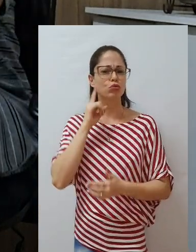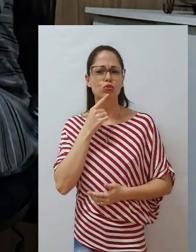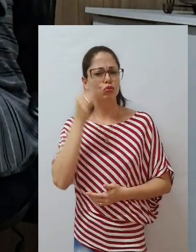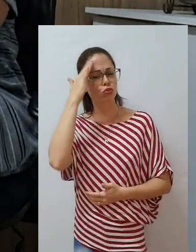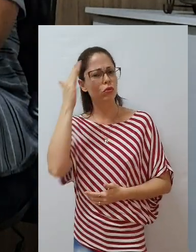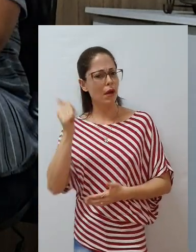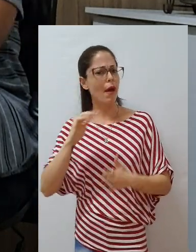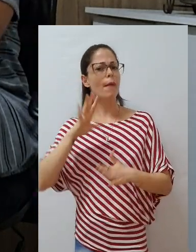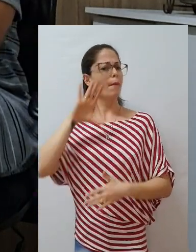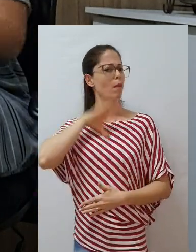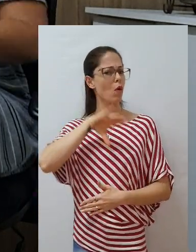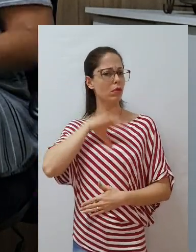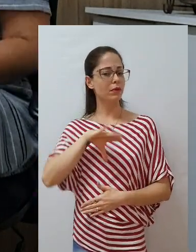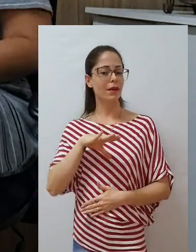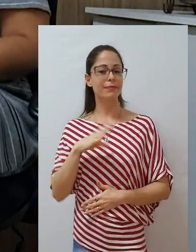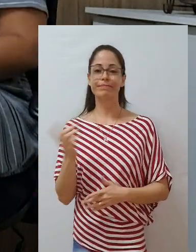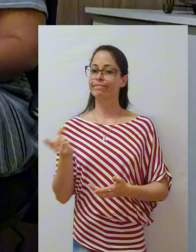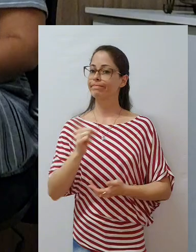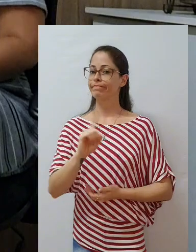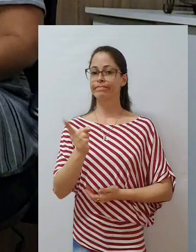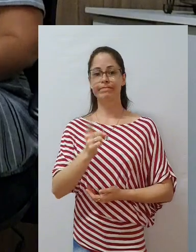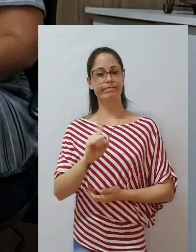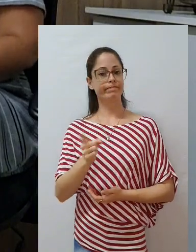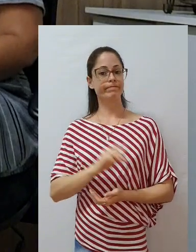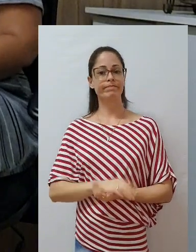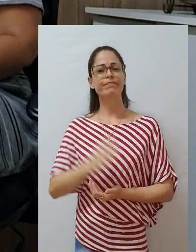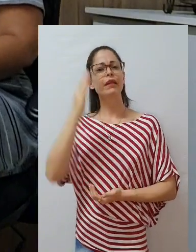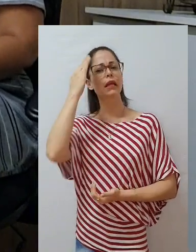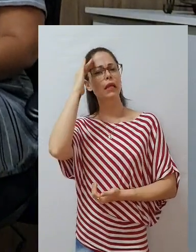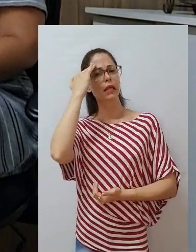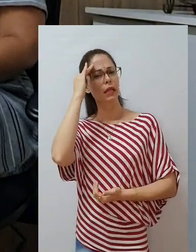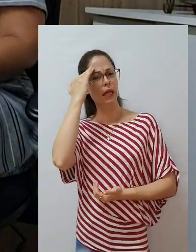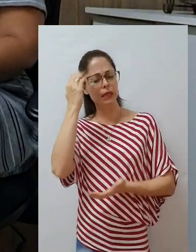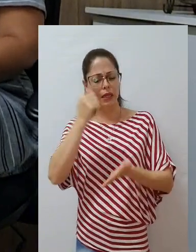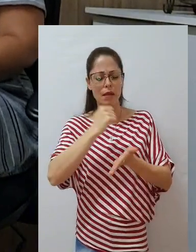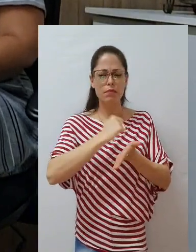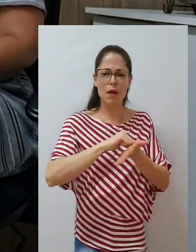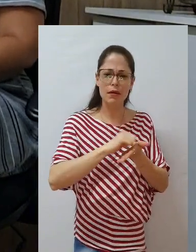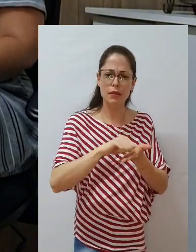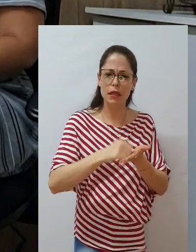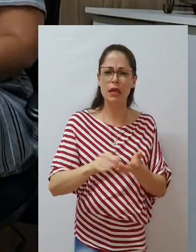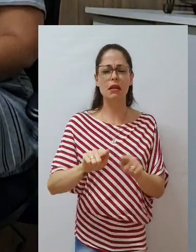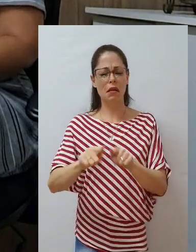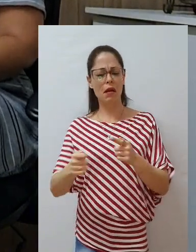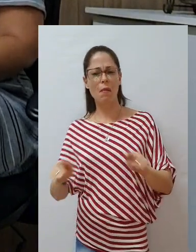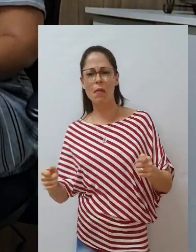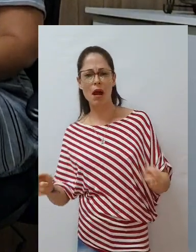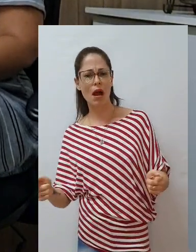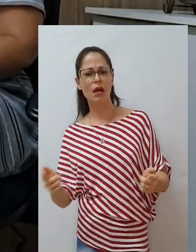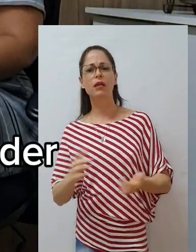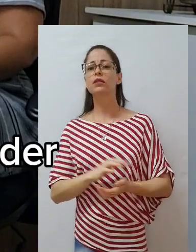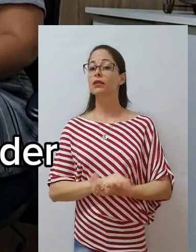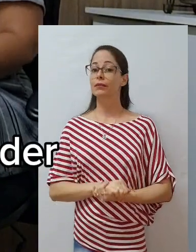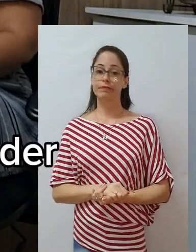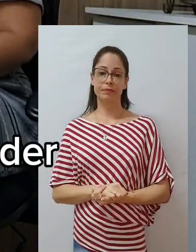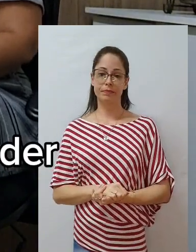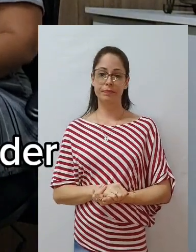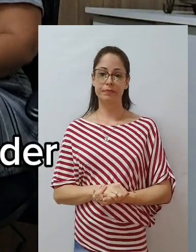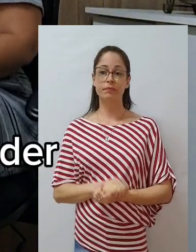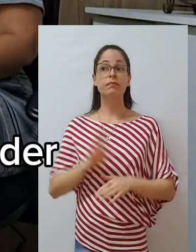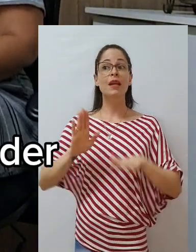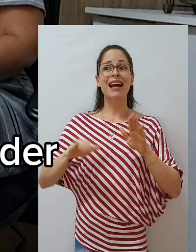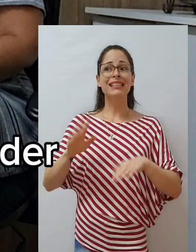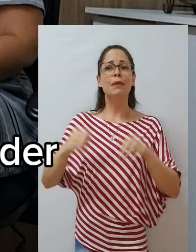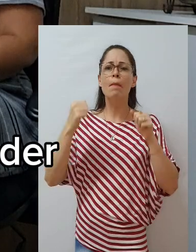vai entender a forma escrita ali. A escrita, às vezes, pode ser uma opção? Pode, mas não quer dizer que ele vai